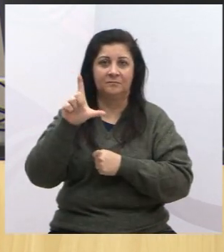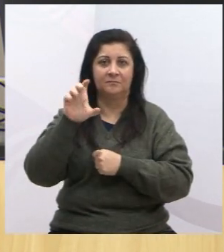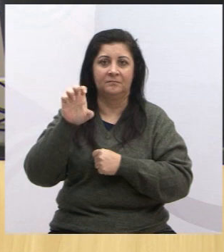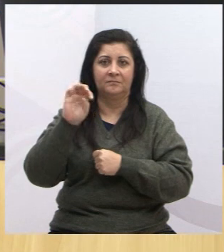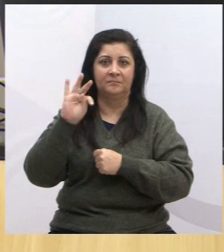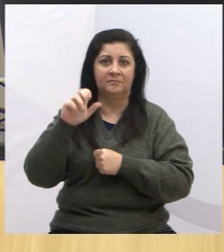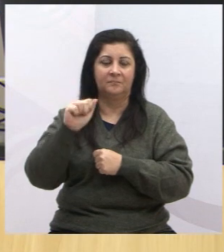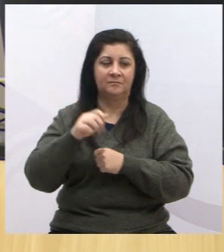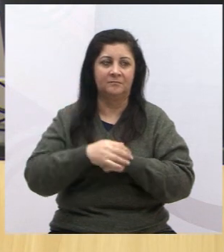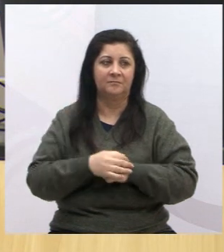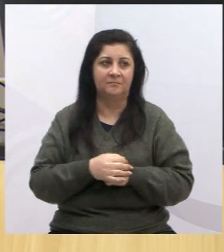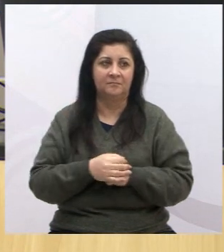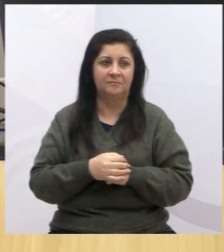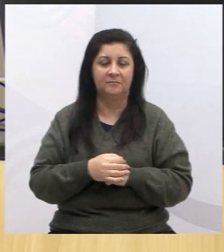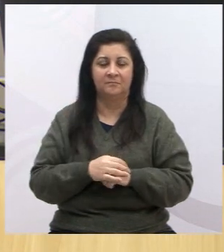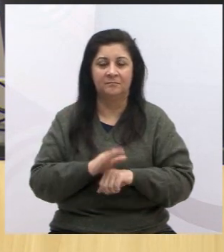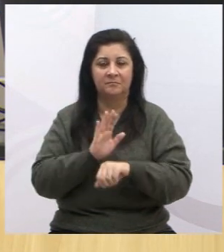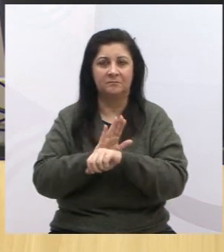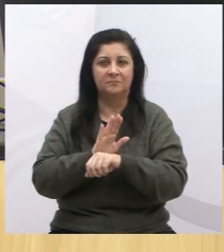de conquista fosse possível.